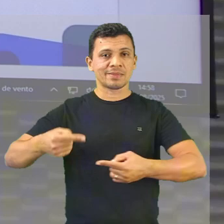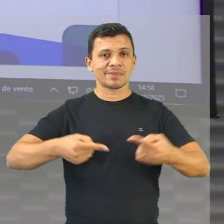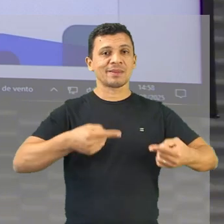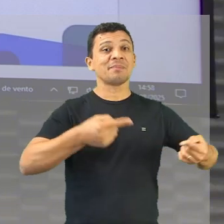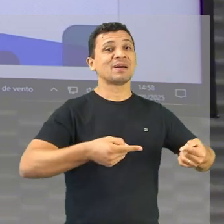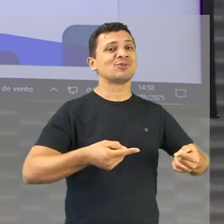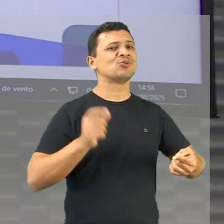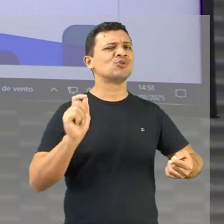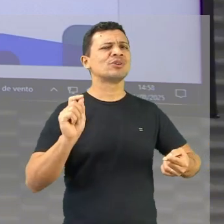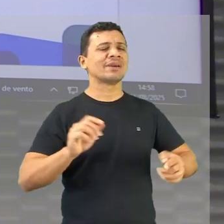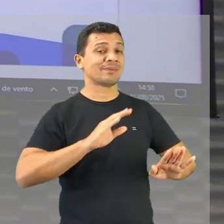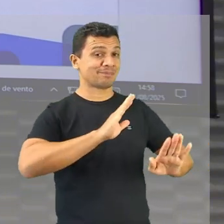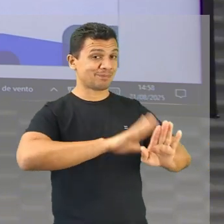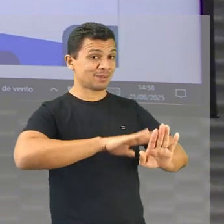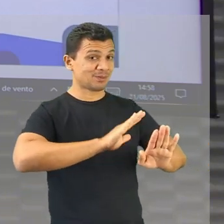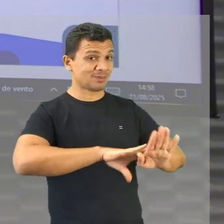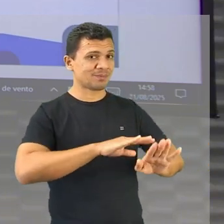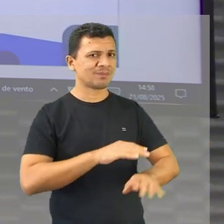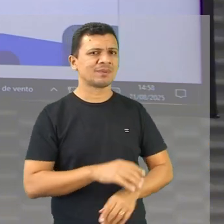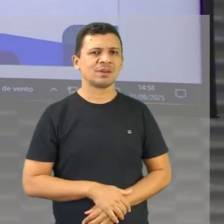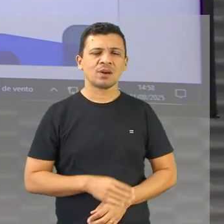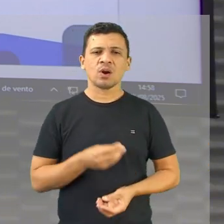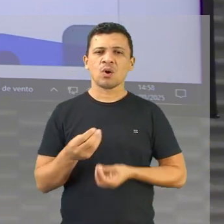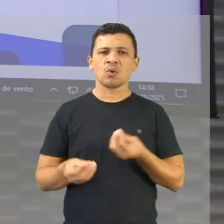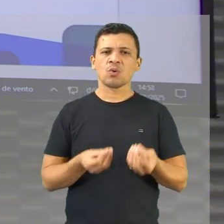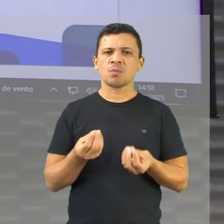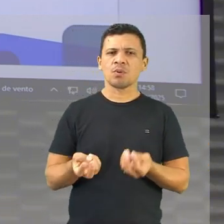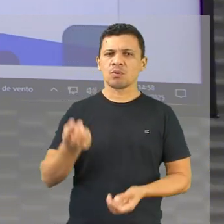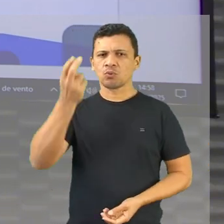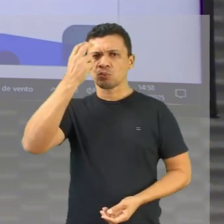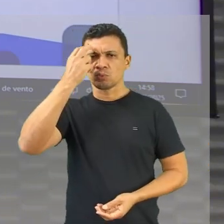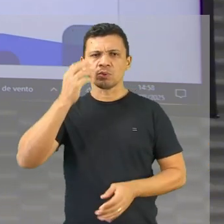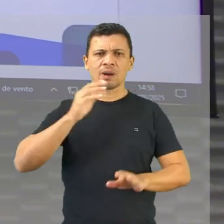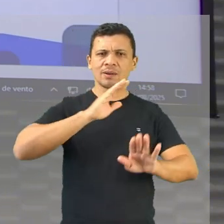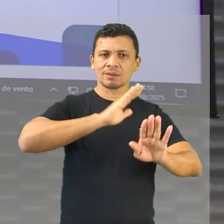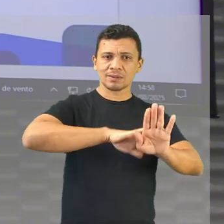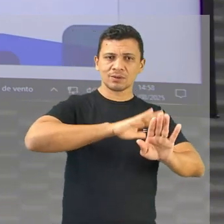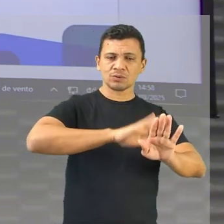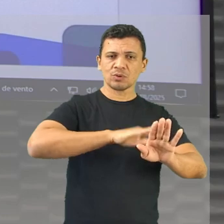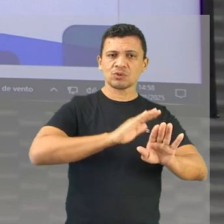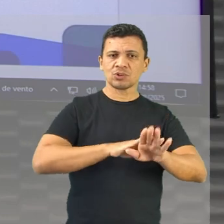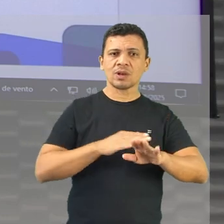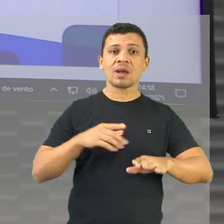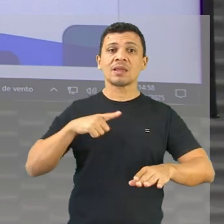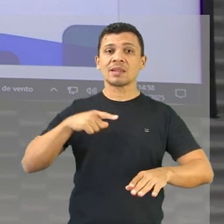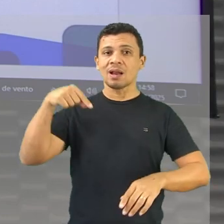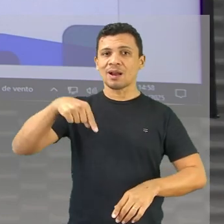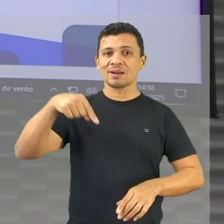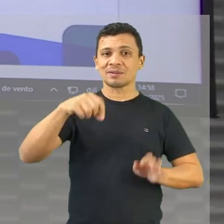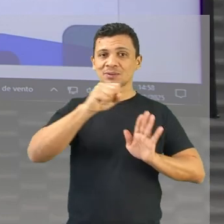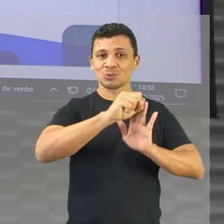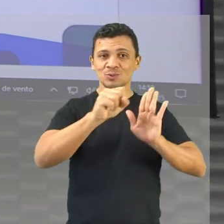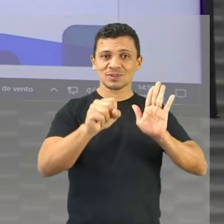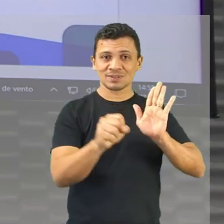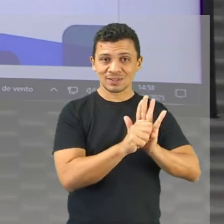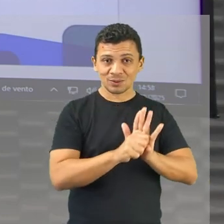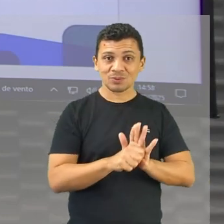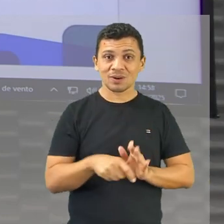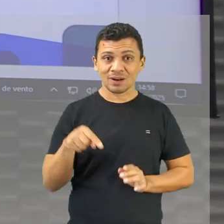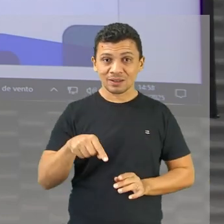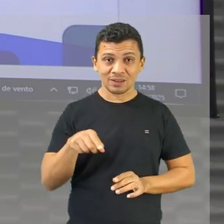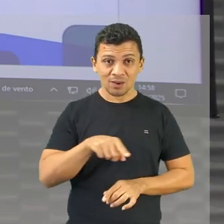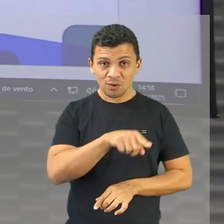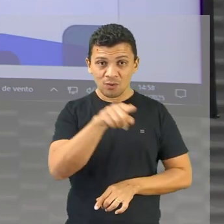certo? Agora vamos ver como a ideologia e como a cultura, elas estão inseridas no nosso século. Então estou falando com você aqui,